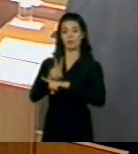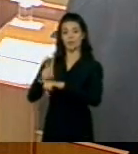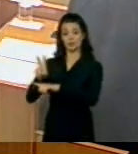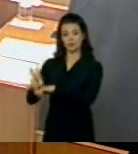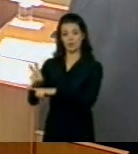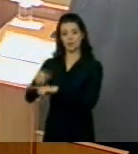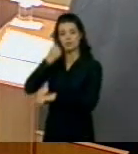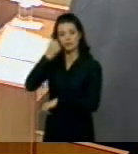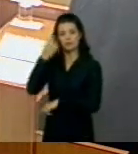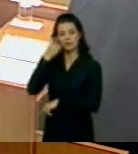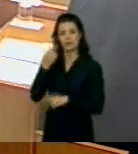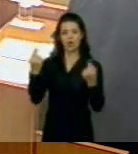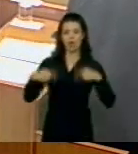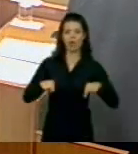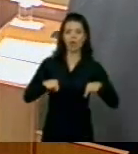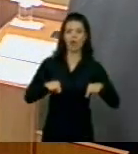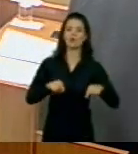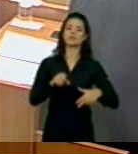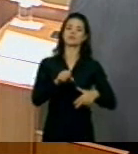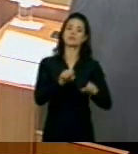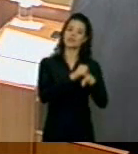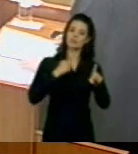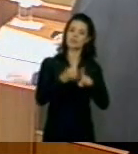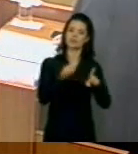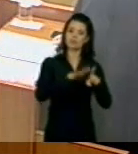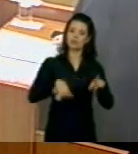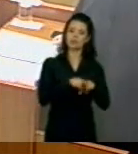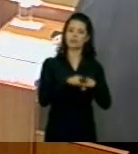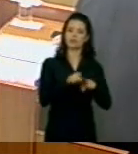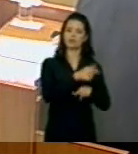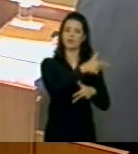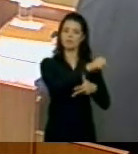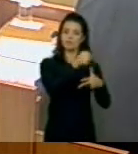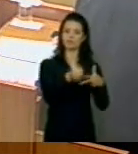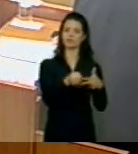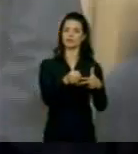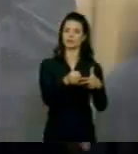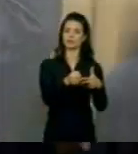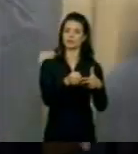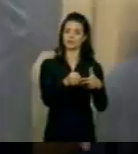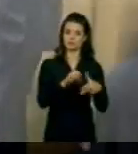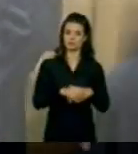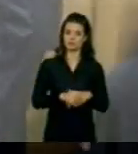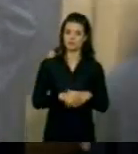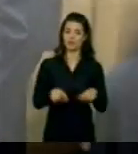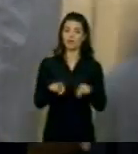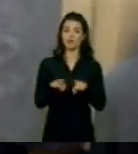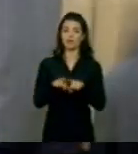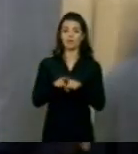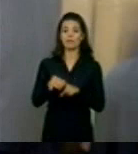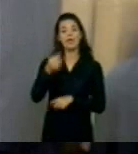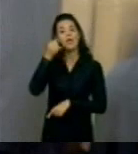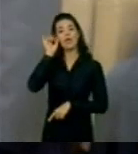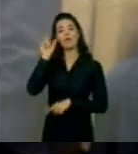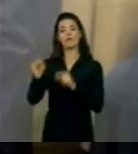poderes constitucionais ou dos indivíduos em geral, bem como impedir ausências de congressistas em